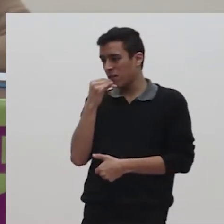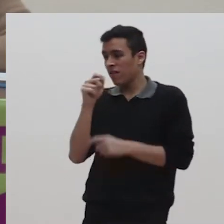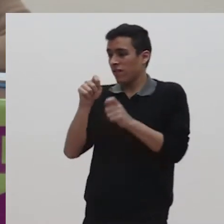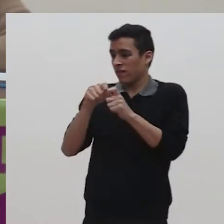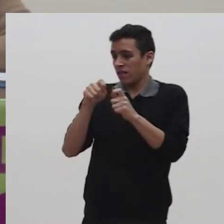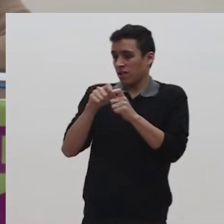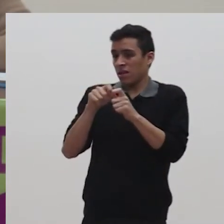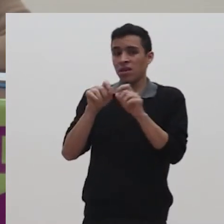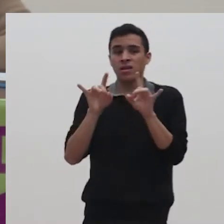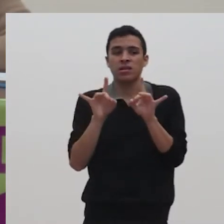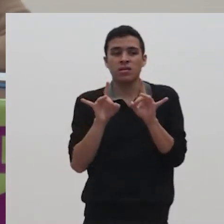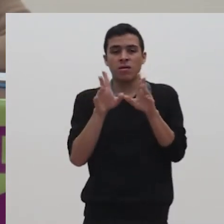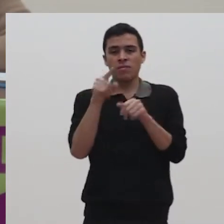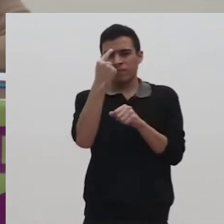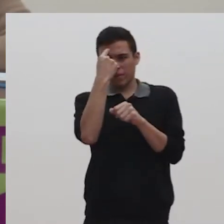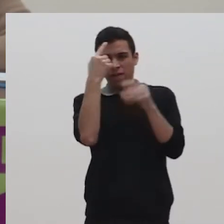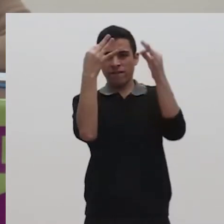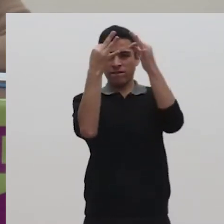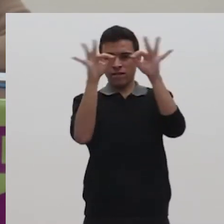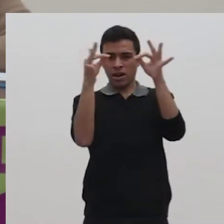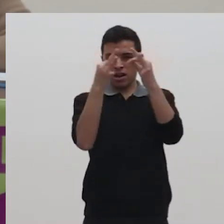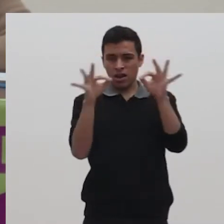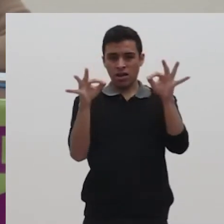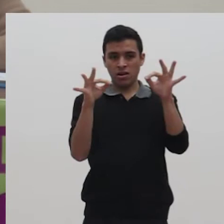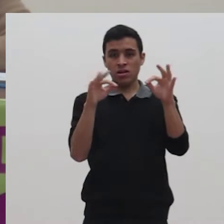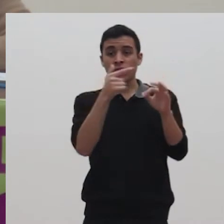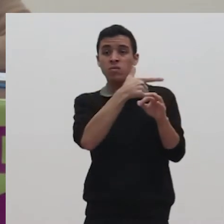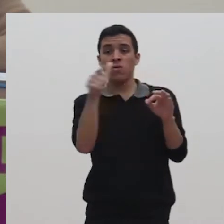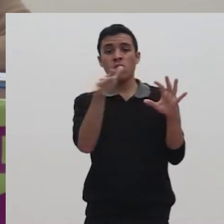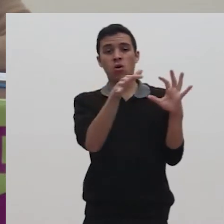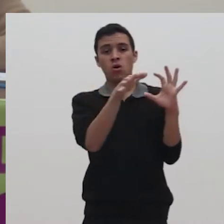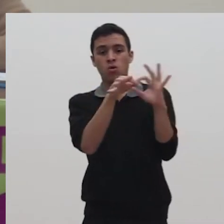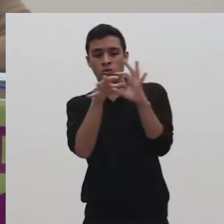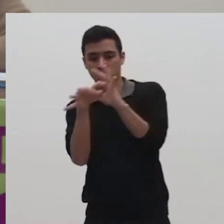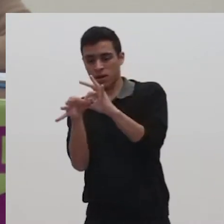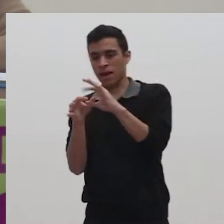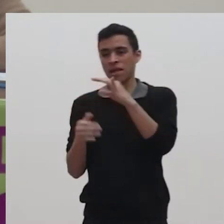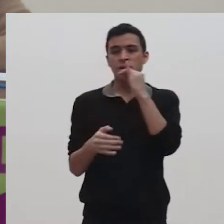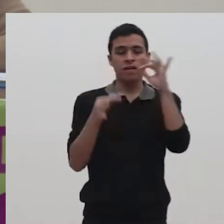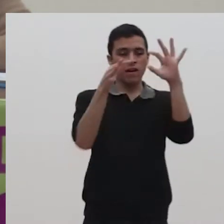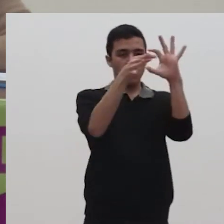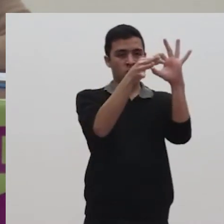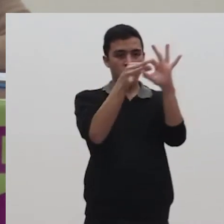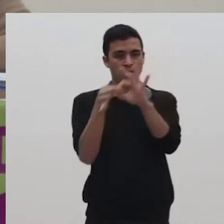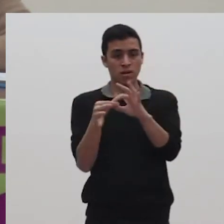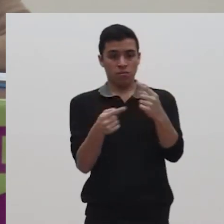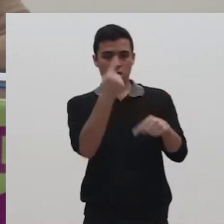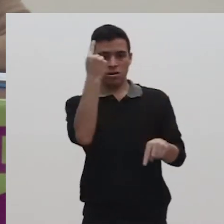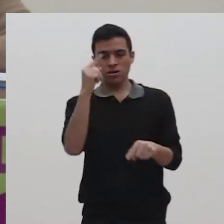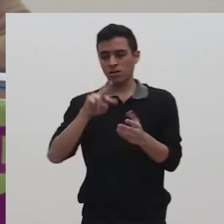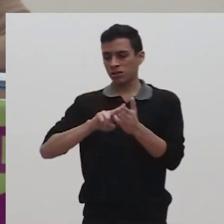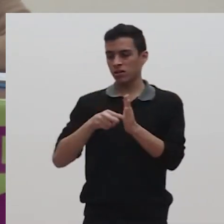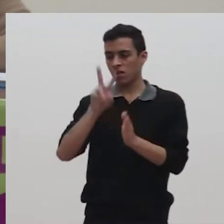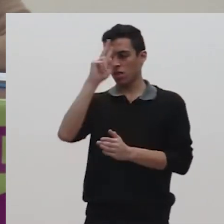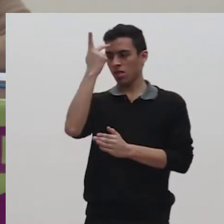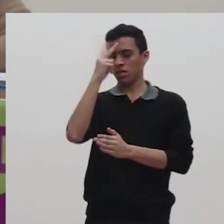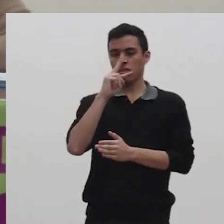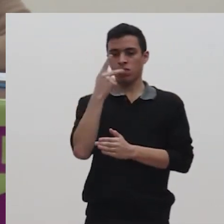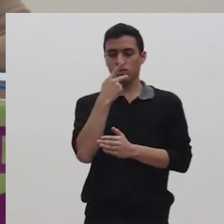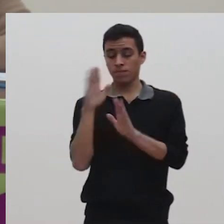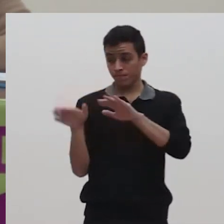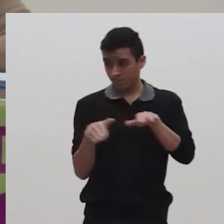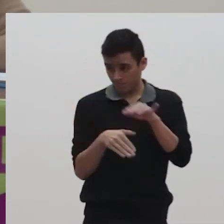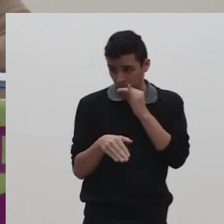é pinçar frases e colocá-las em outro contexto. Descontextualizar é a mesma coisa que distorcer. Em